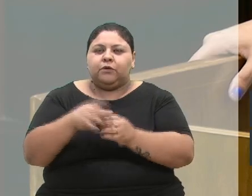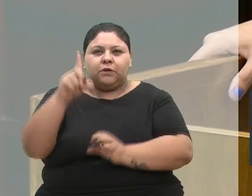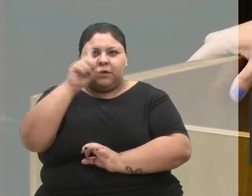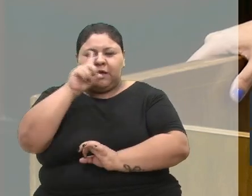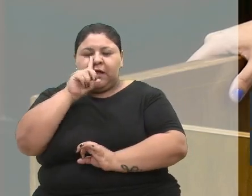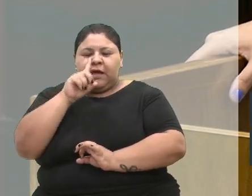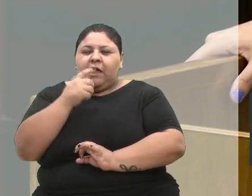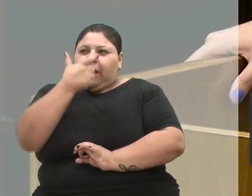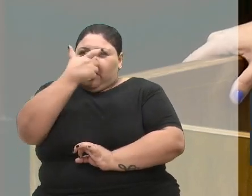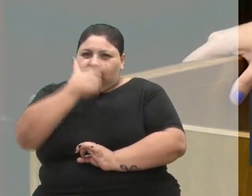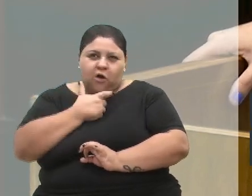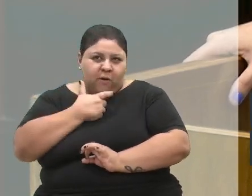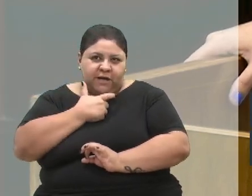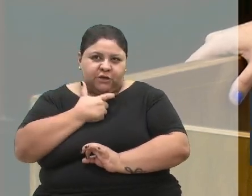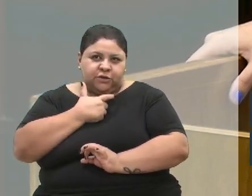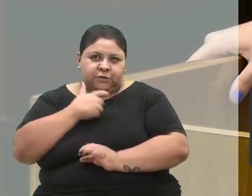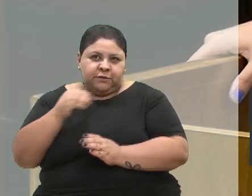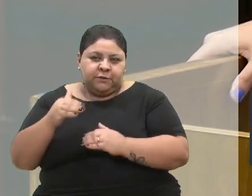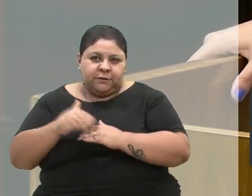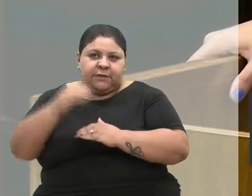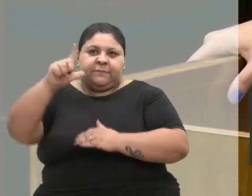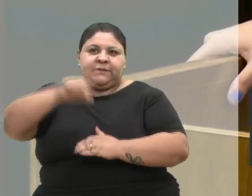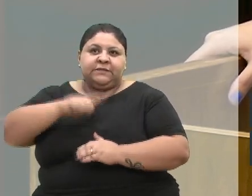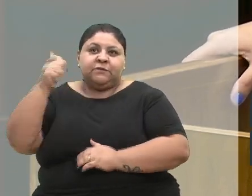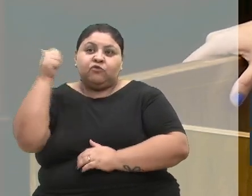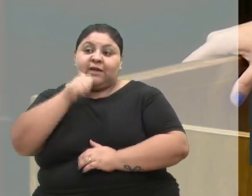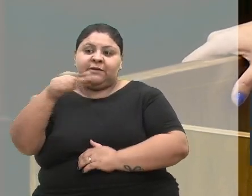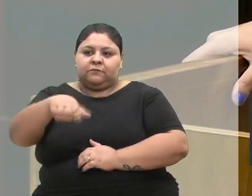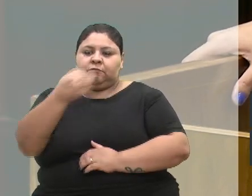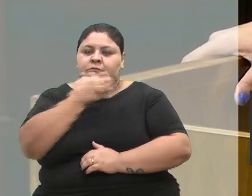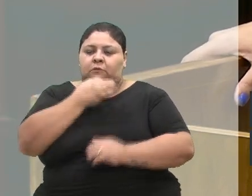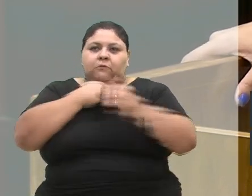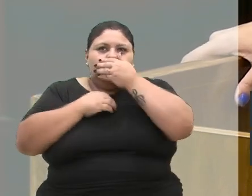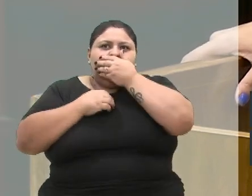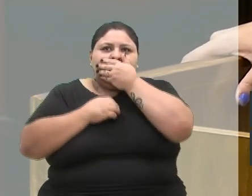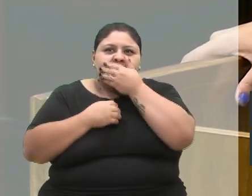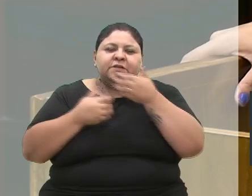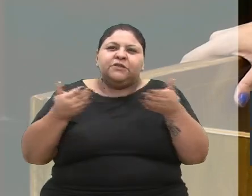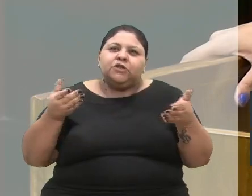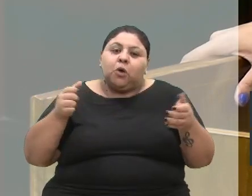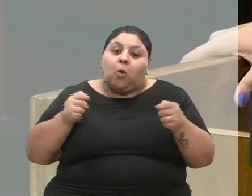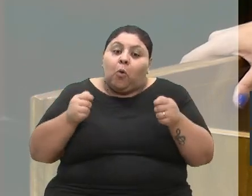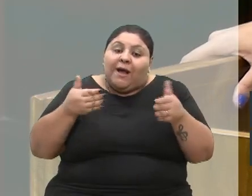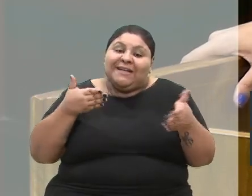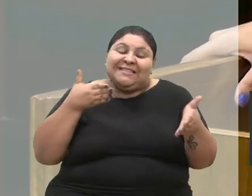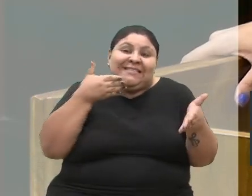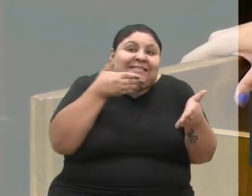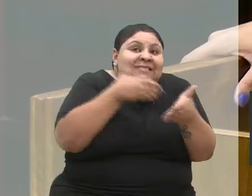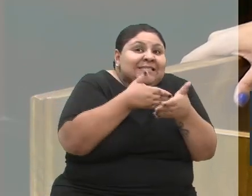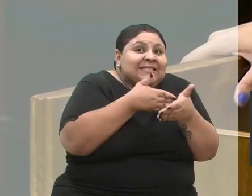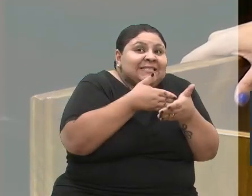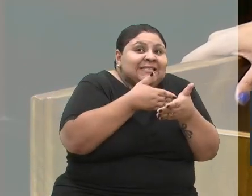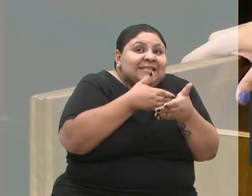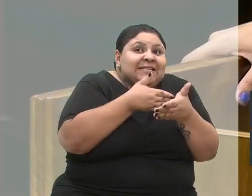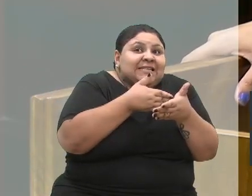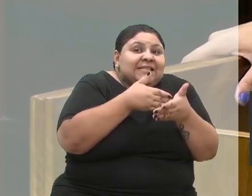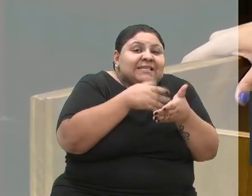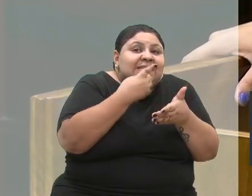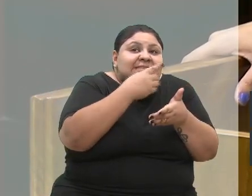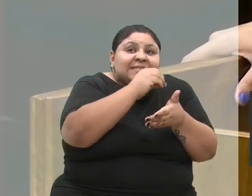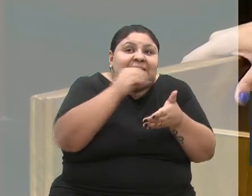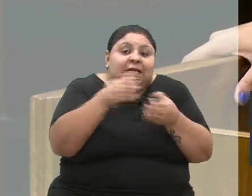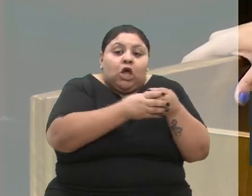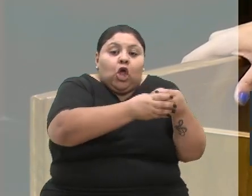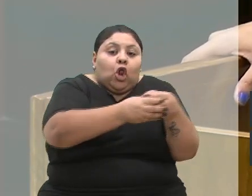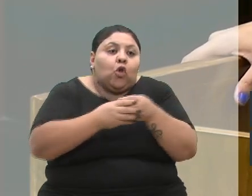que mais reúne mulheres em Caxias do Sul. A gente já chegou a ter quase 100 clubes de mães. Claro, com a pandemia diminuiu um